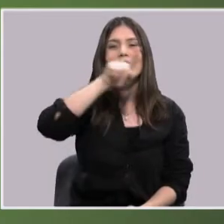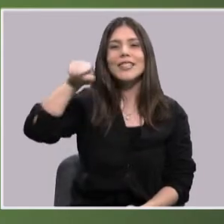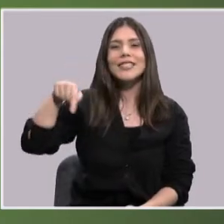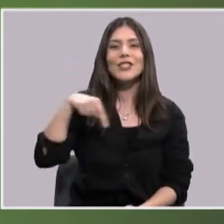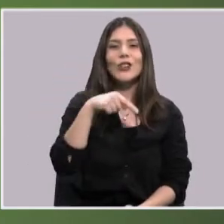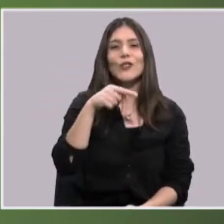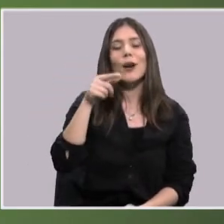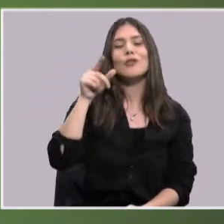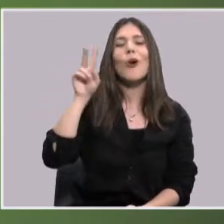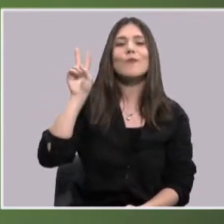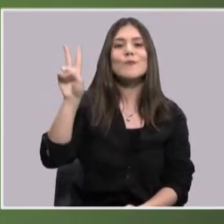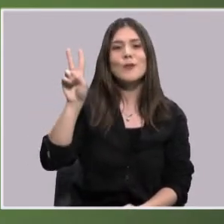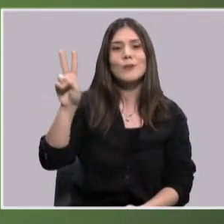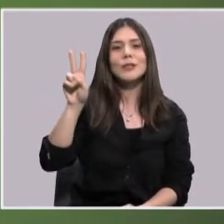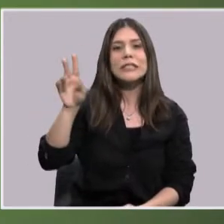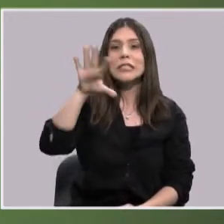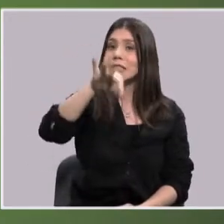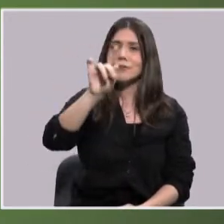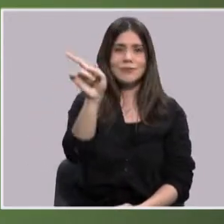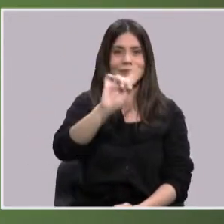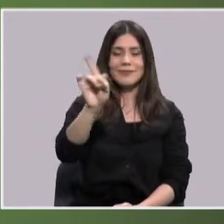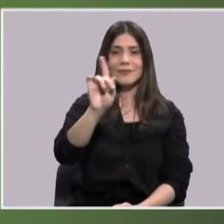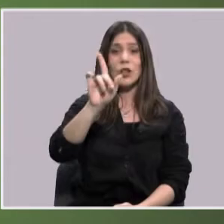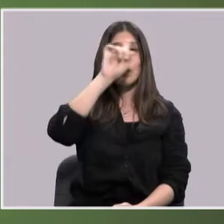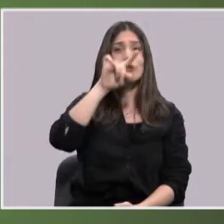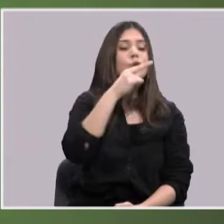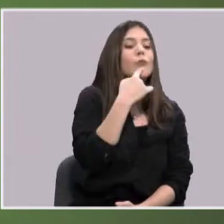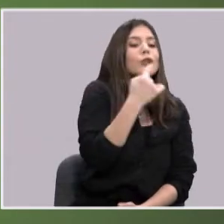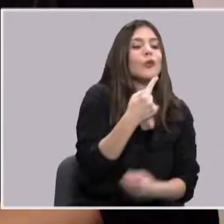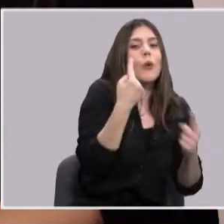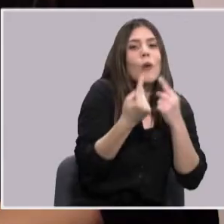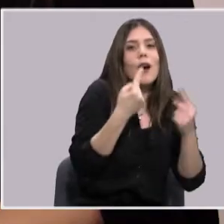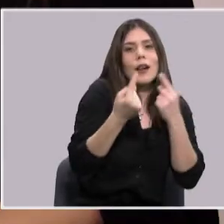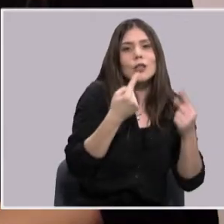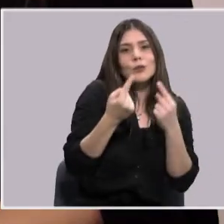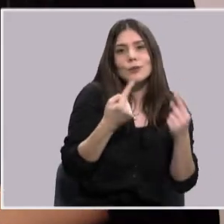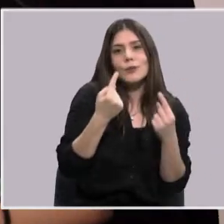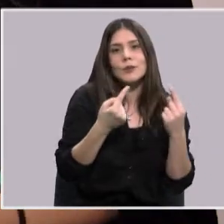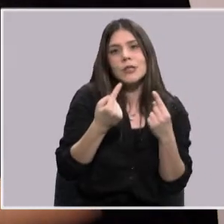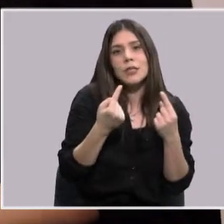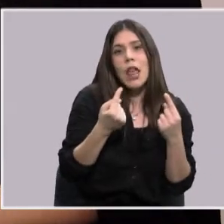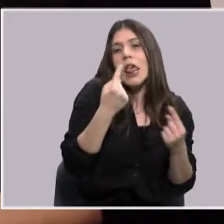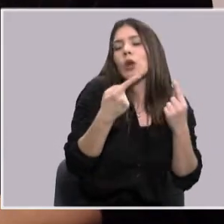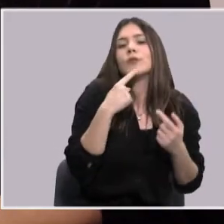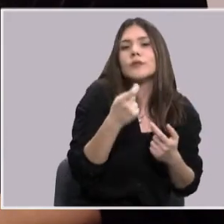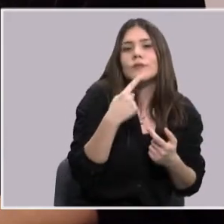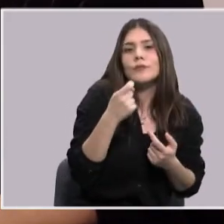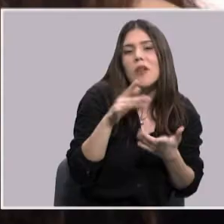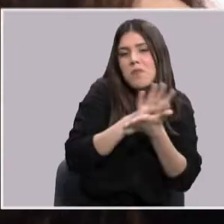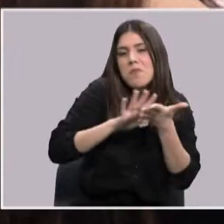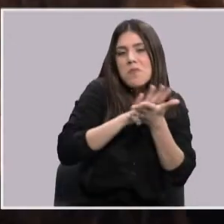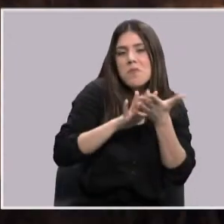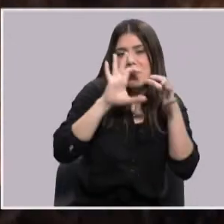Nós ficámos com o PSD, mas não foi por escolha nossa. Ou seja, o professor basicamente perguntou-nos algumas das nossas, digamos,